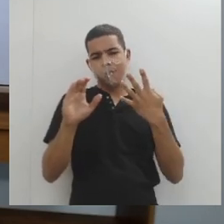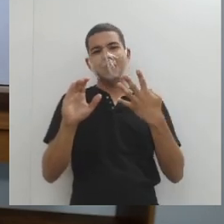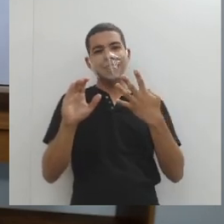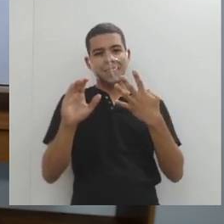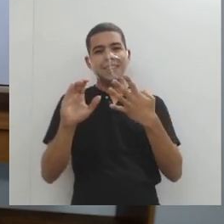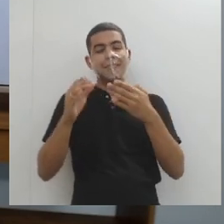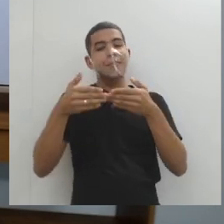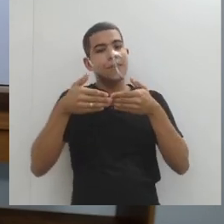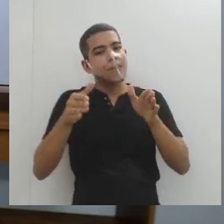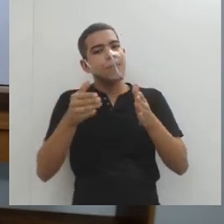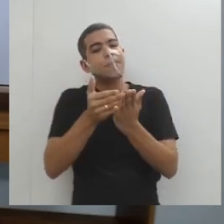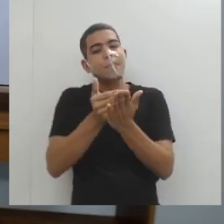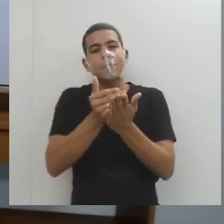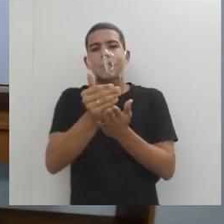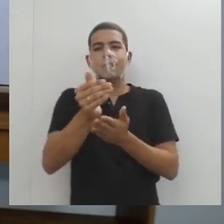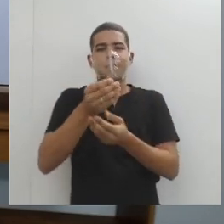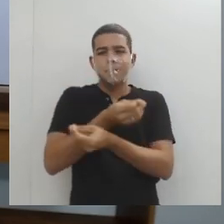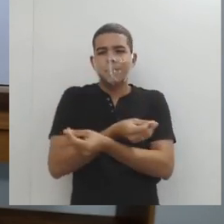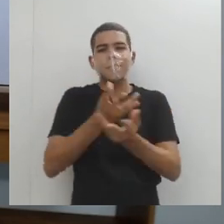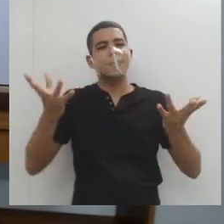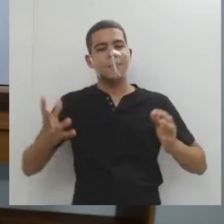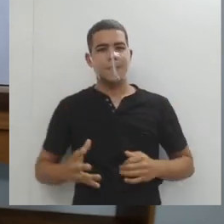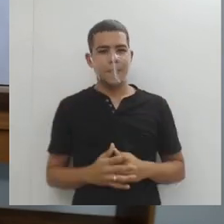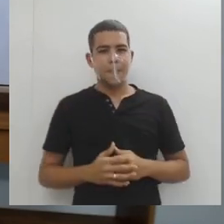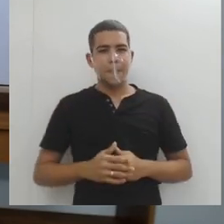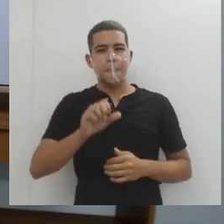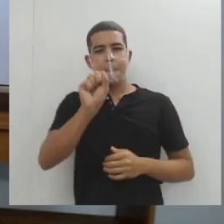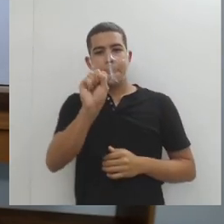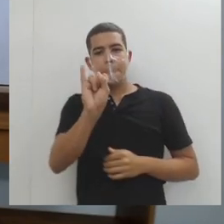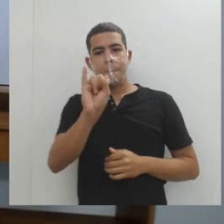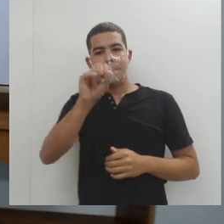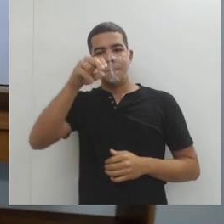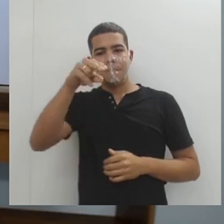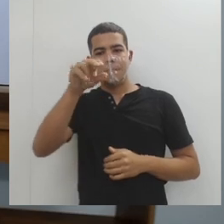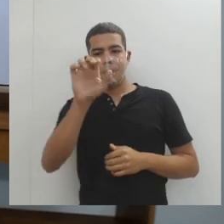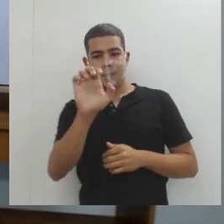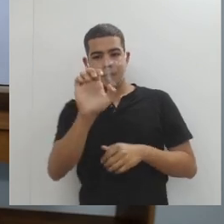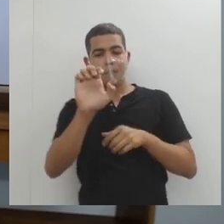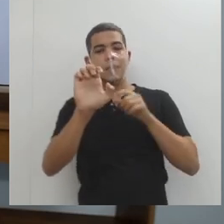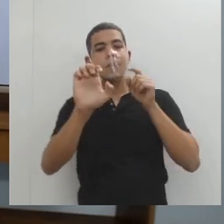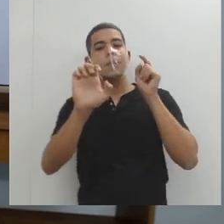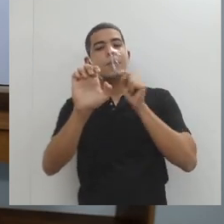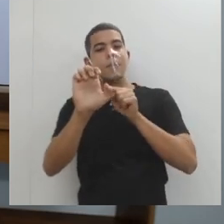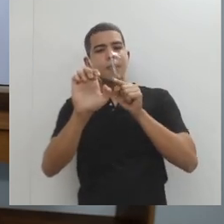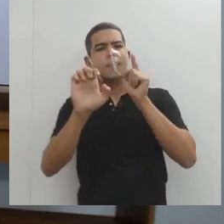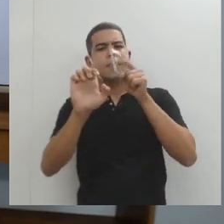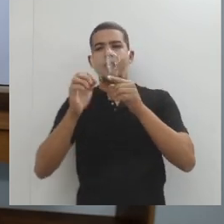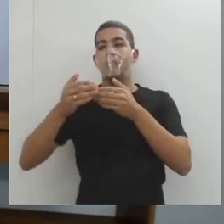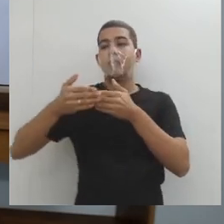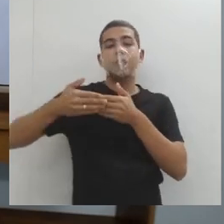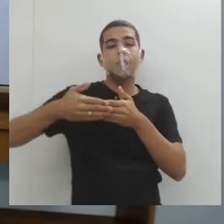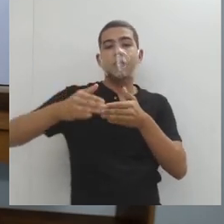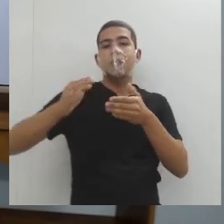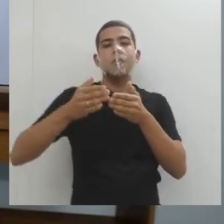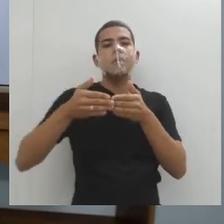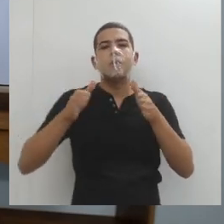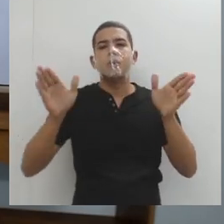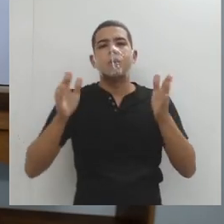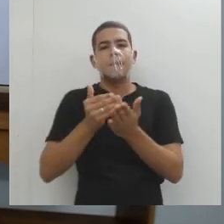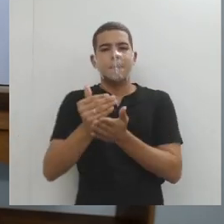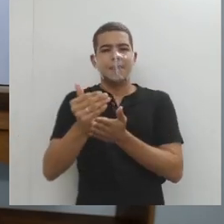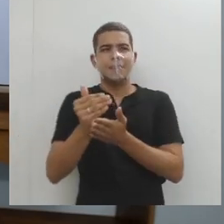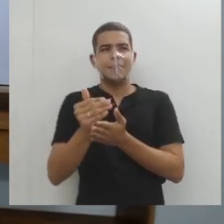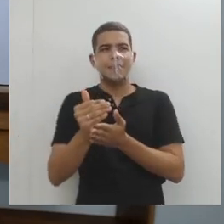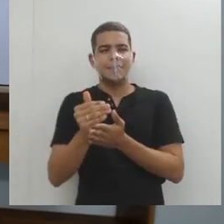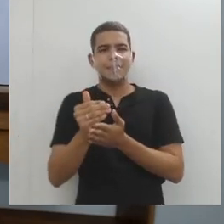quando esse produto começou a circular. Então lembra, o since, ele marca o período inicial de alguma ação. Já o for, ele vai